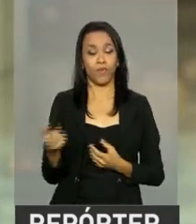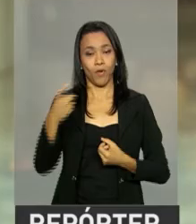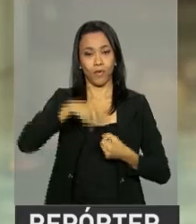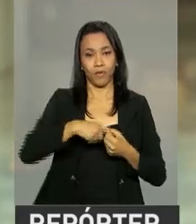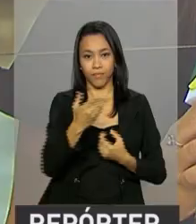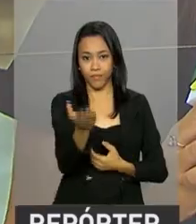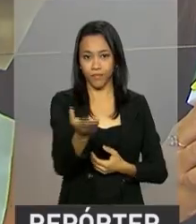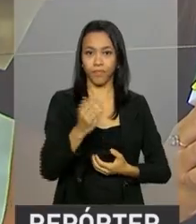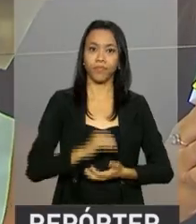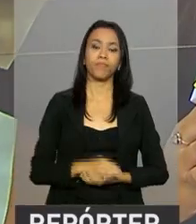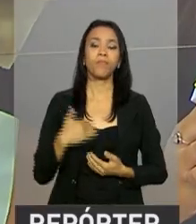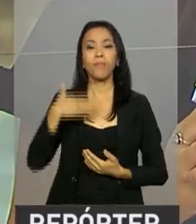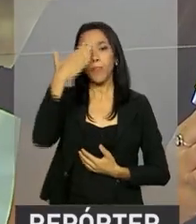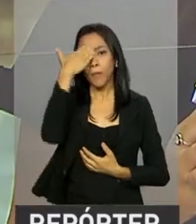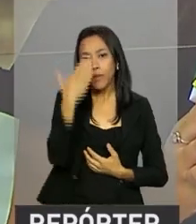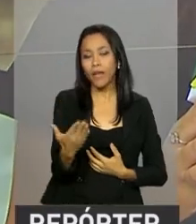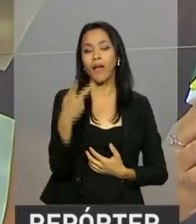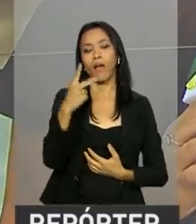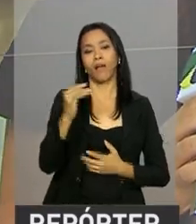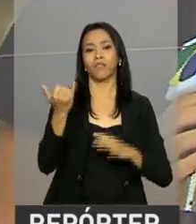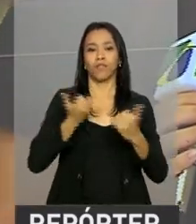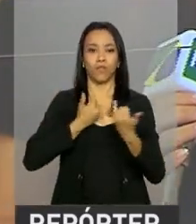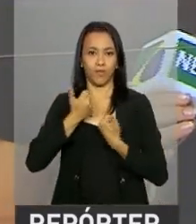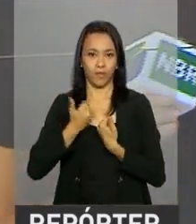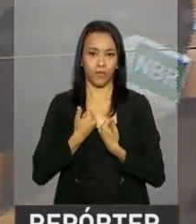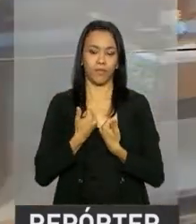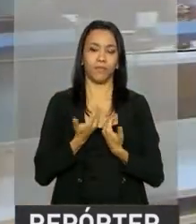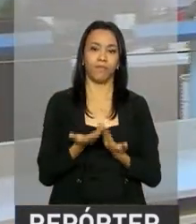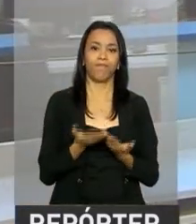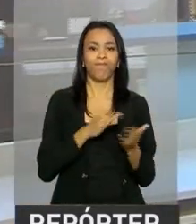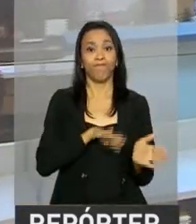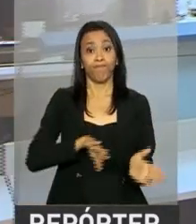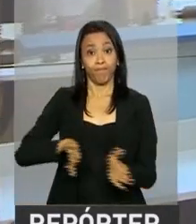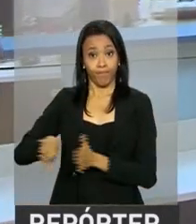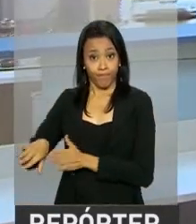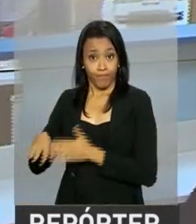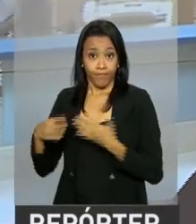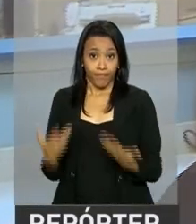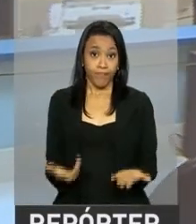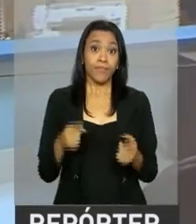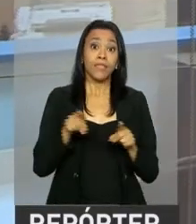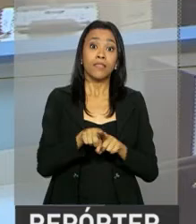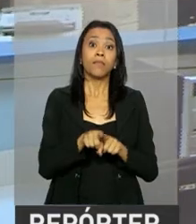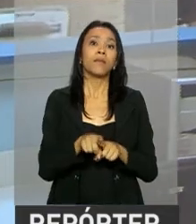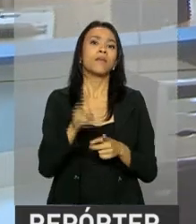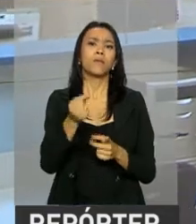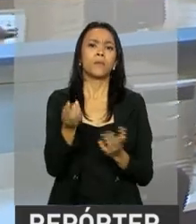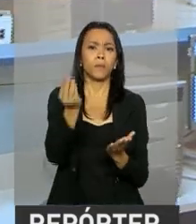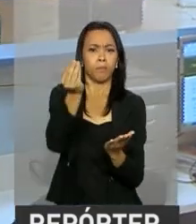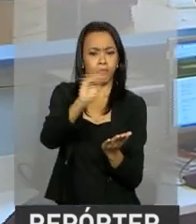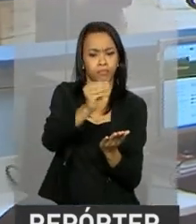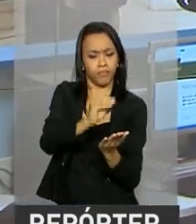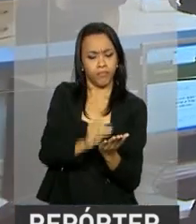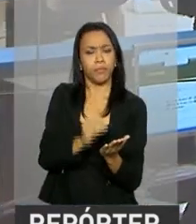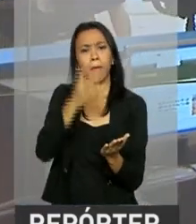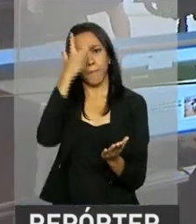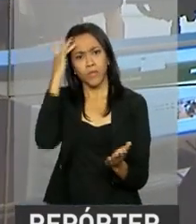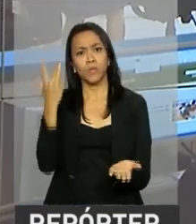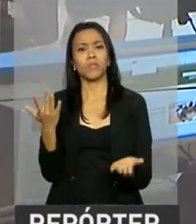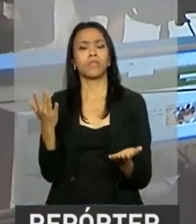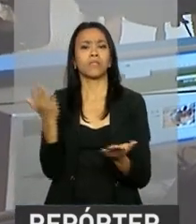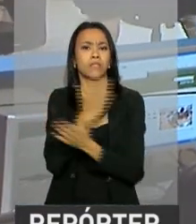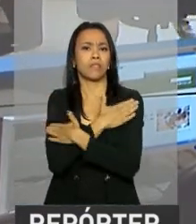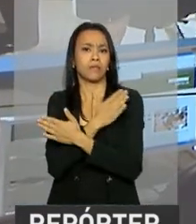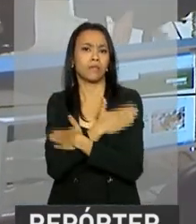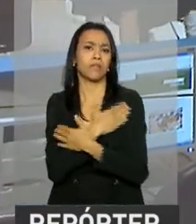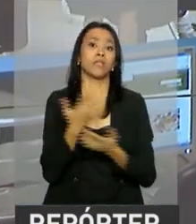José Luiz. Obrigado, Luana, pelas informações ao vivo. E o Cadastro Geral de Empregados e Desempregados sobre o